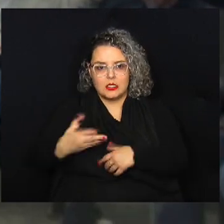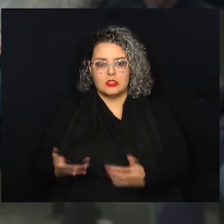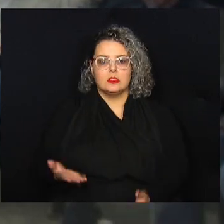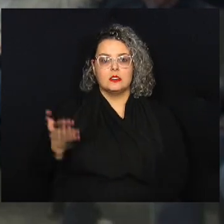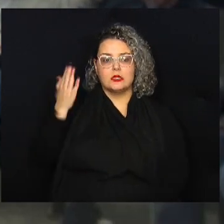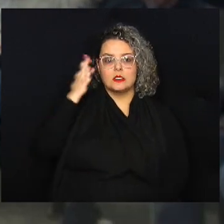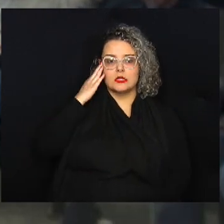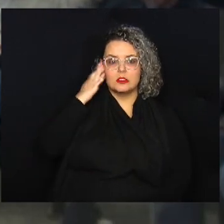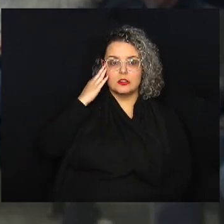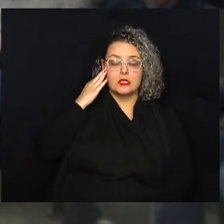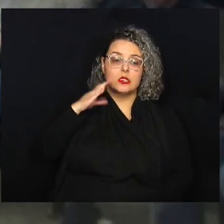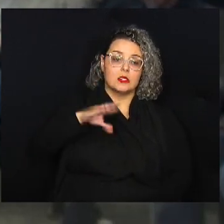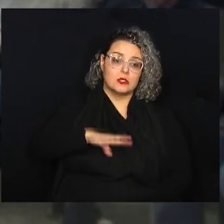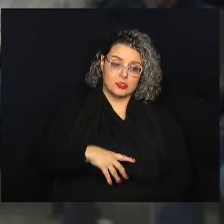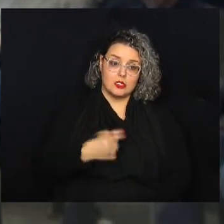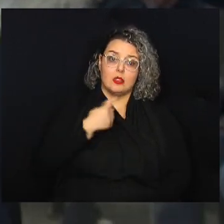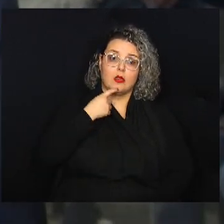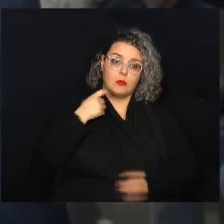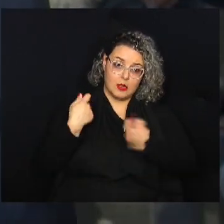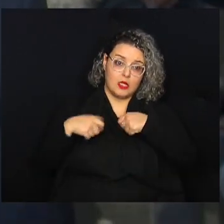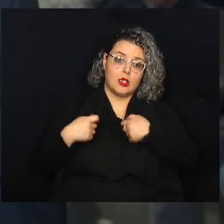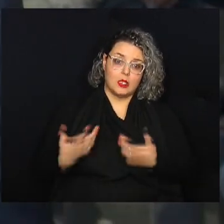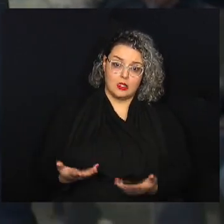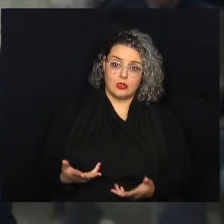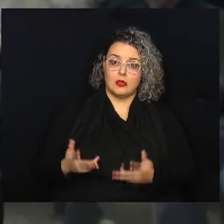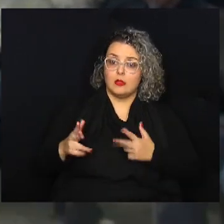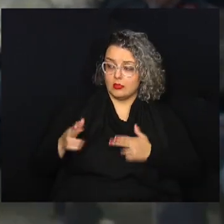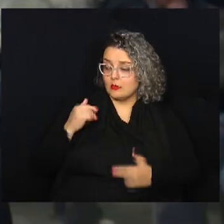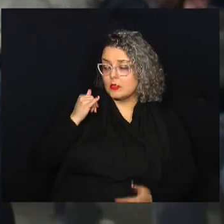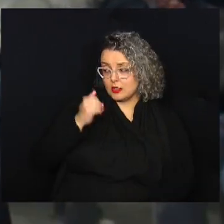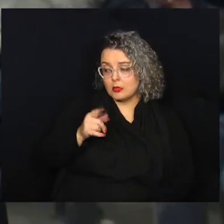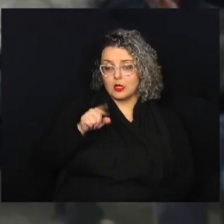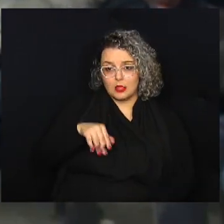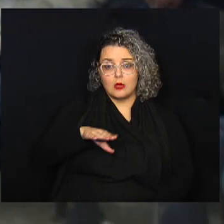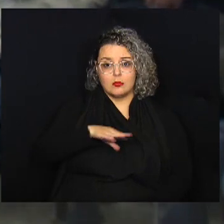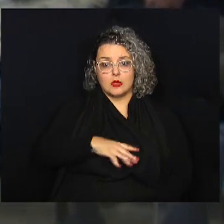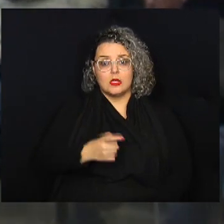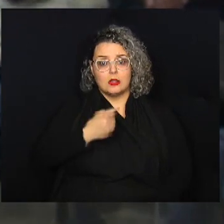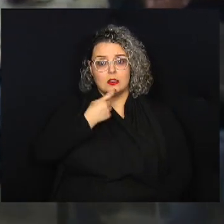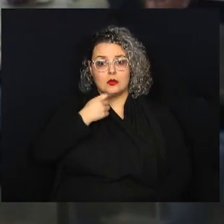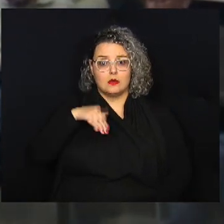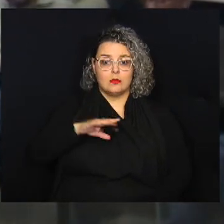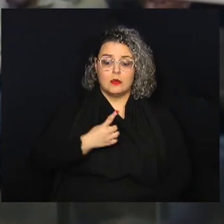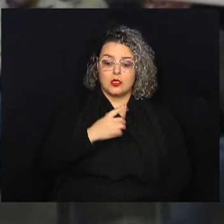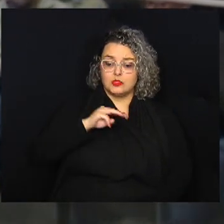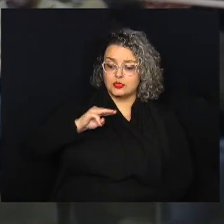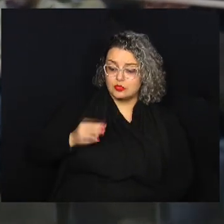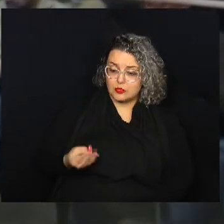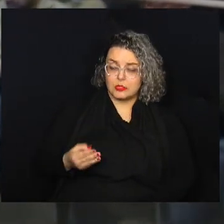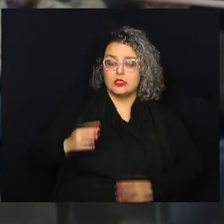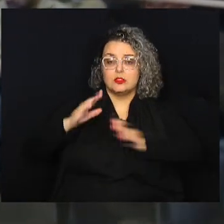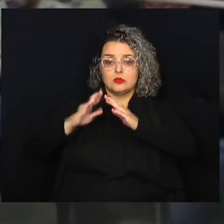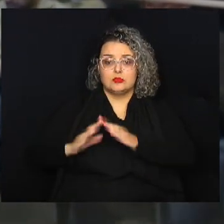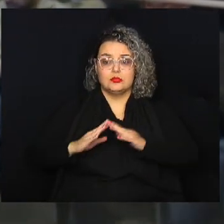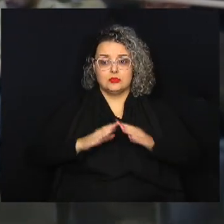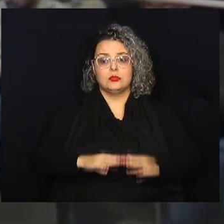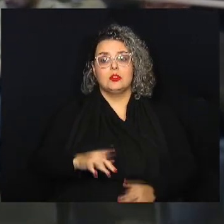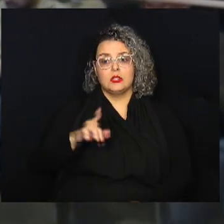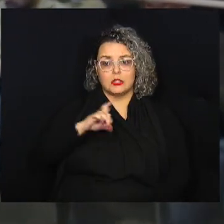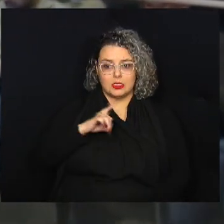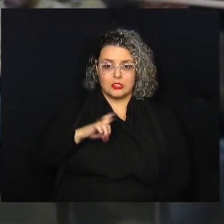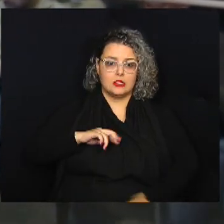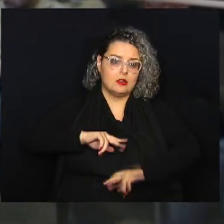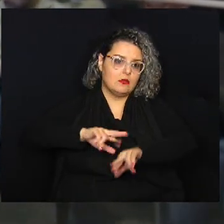que Campinas precisa. Campinas, como disse você, é uma cidade com mais de 1 milhão de habitantes e ela suporta muitos